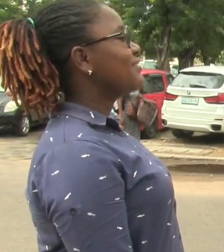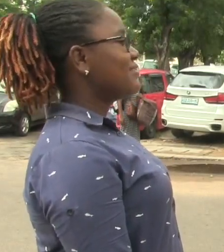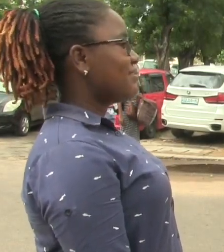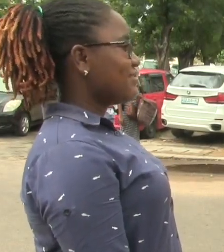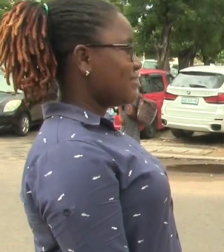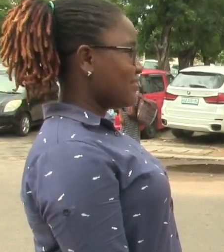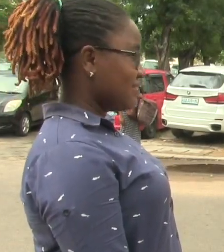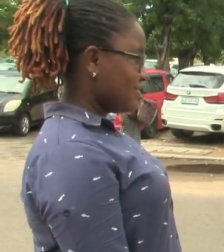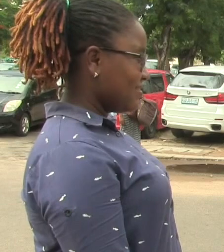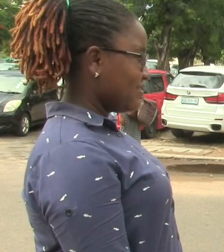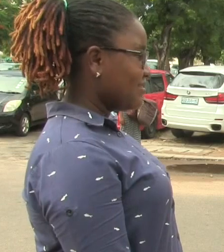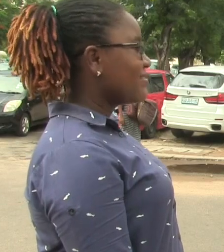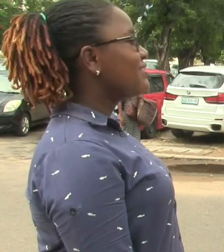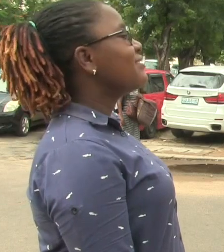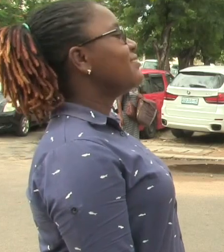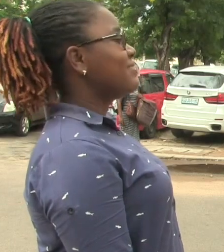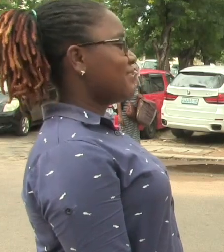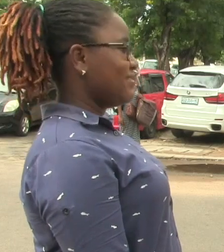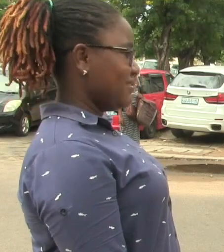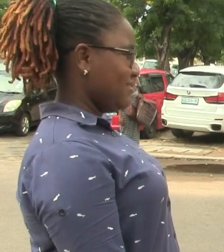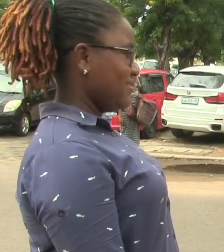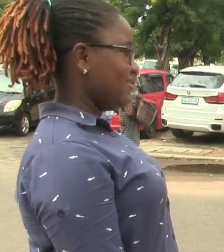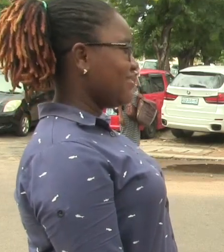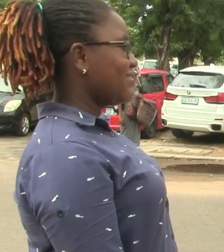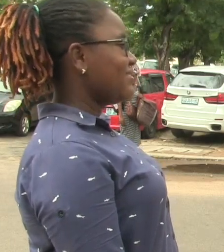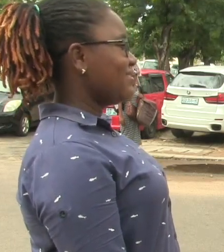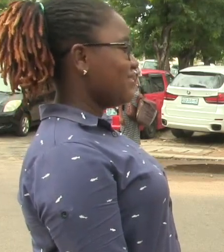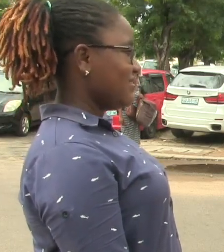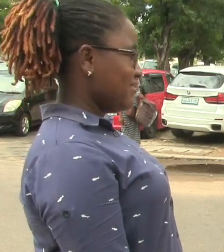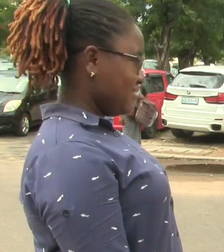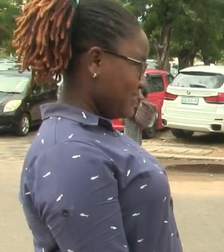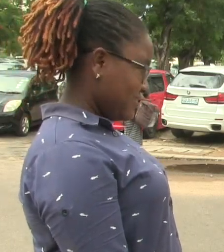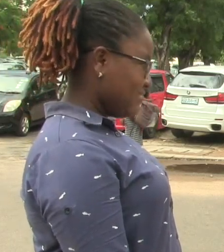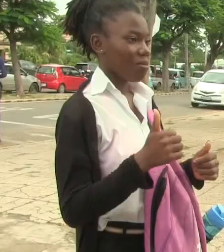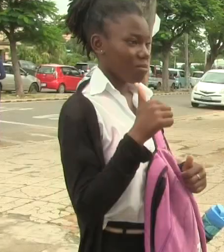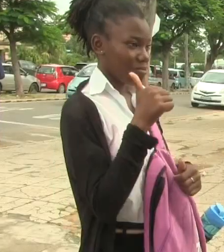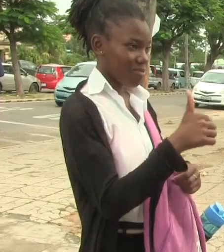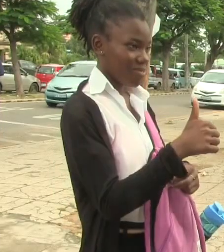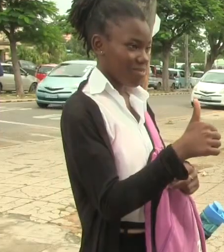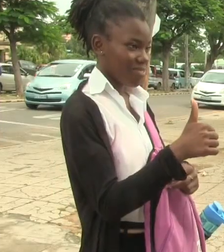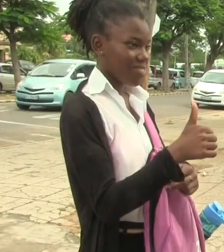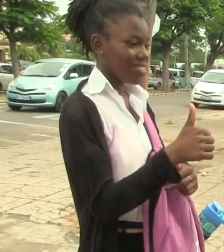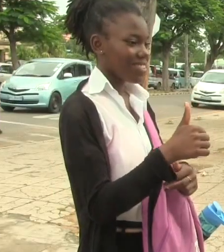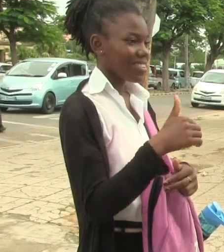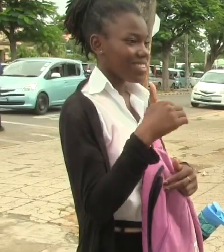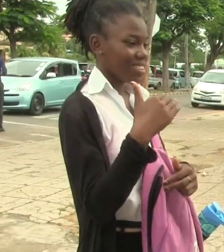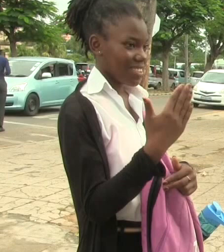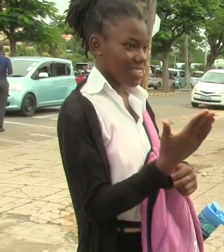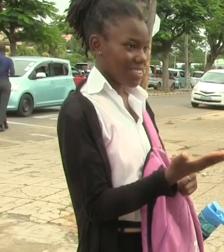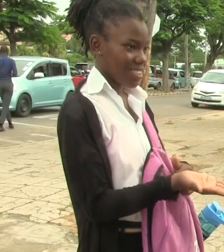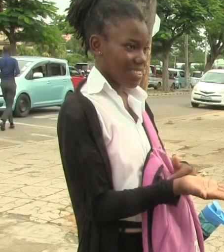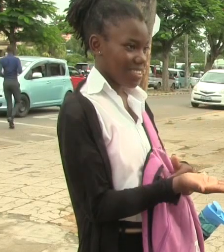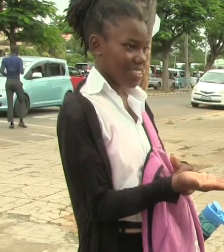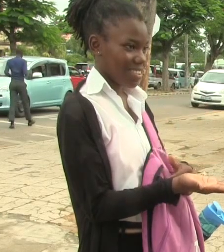Boa tarde! Boa Boa noite! Bom dia!